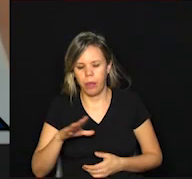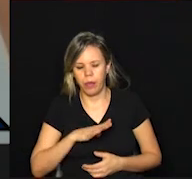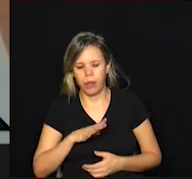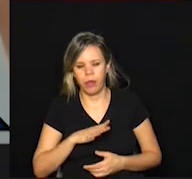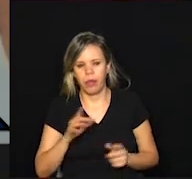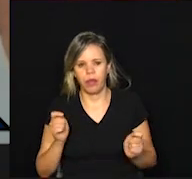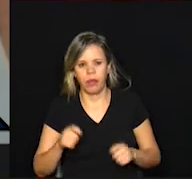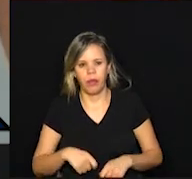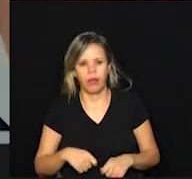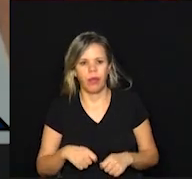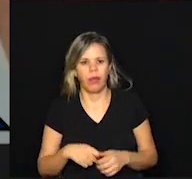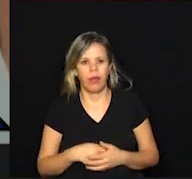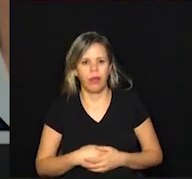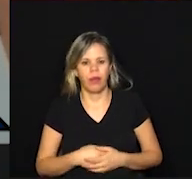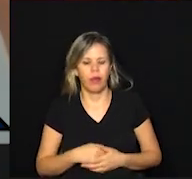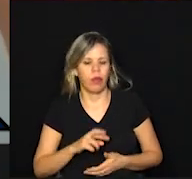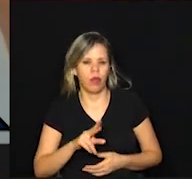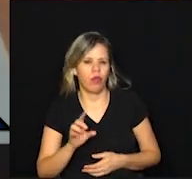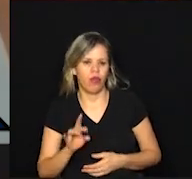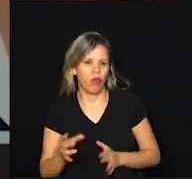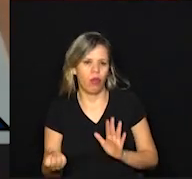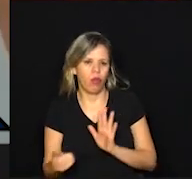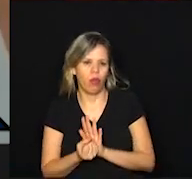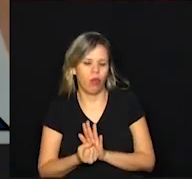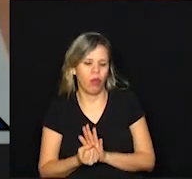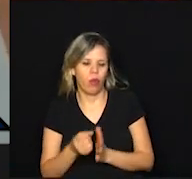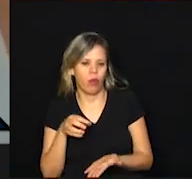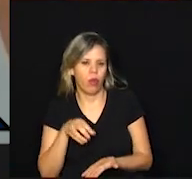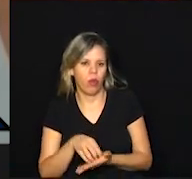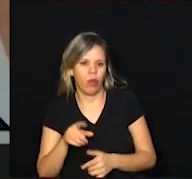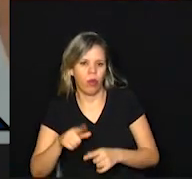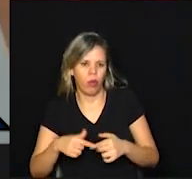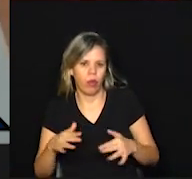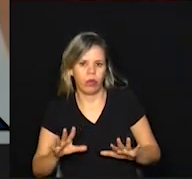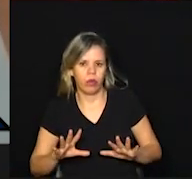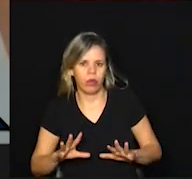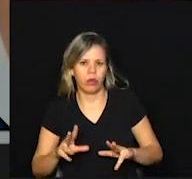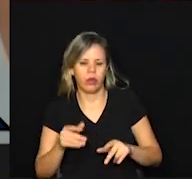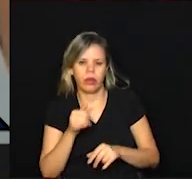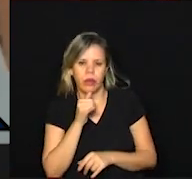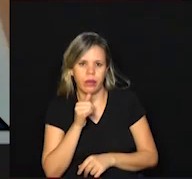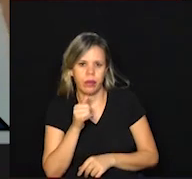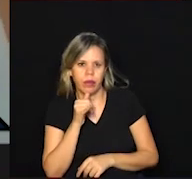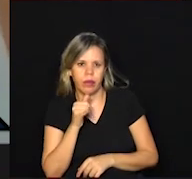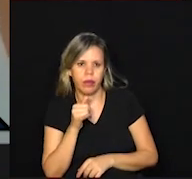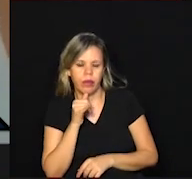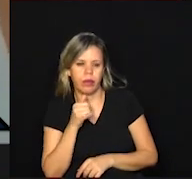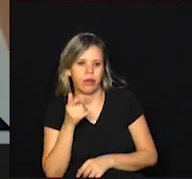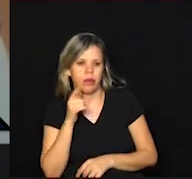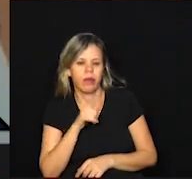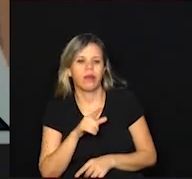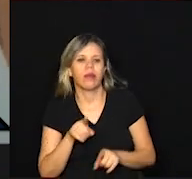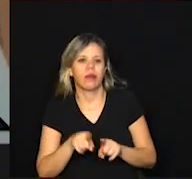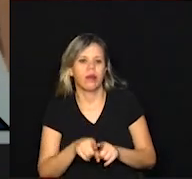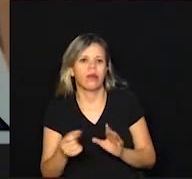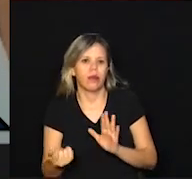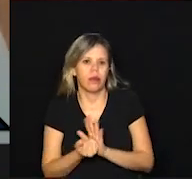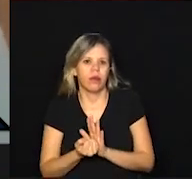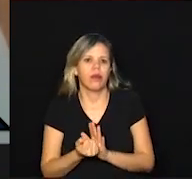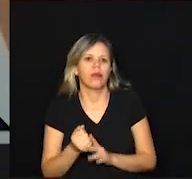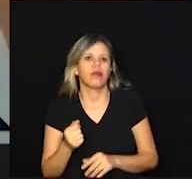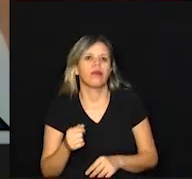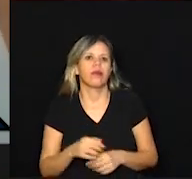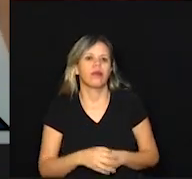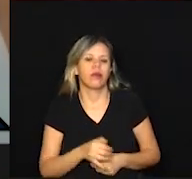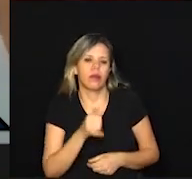possuem que a possibilidade não só do registro do patrimônio material mas é do tombamento do material mas no registro